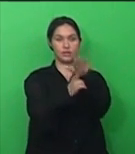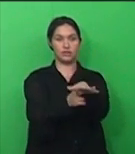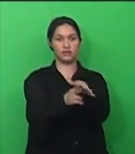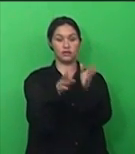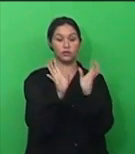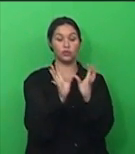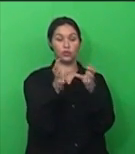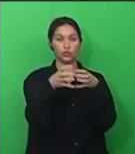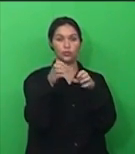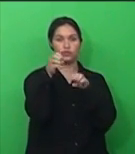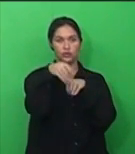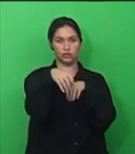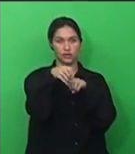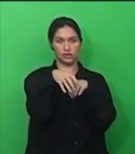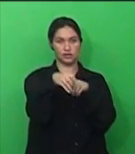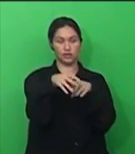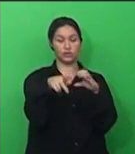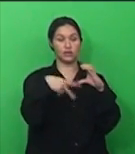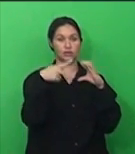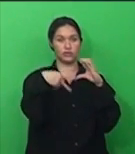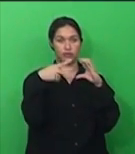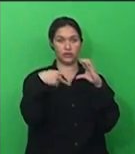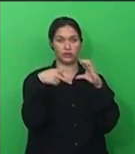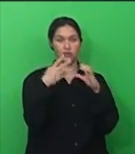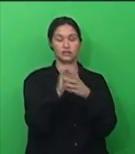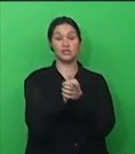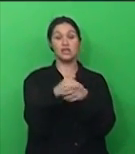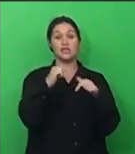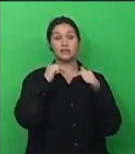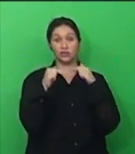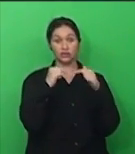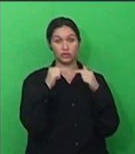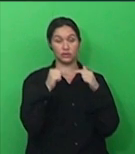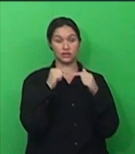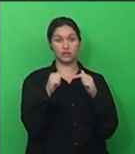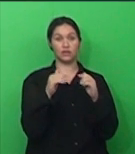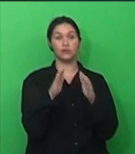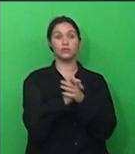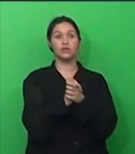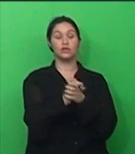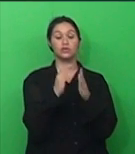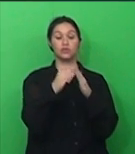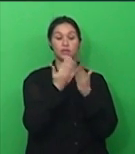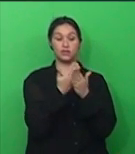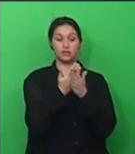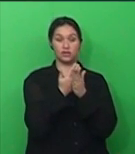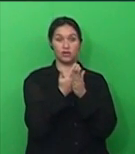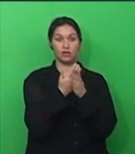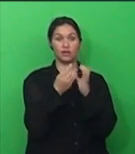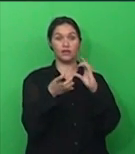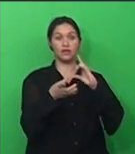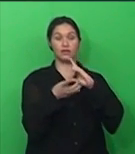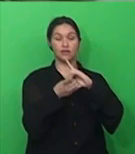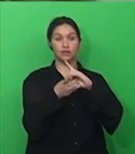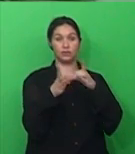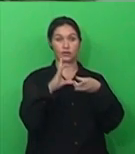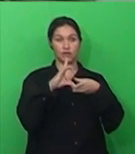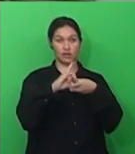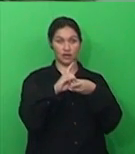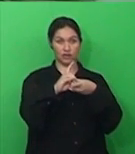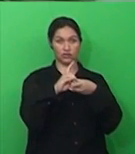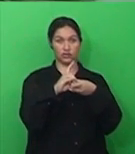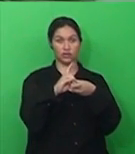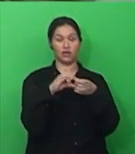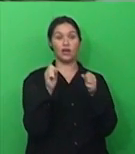Comissão de Educação desta Casa na discussão sobre a Escola Democrática, realizada pelo Movimento da Escola Democrática